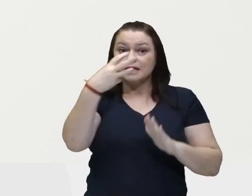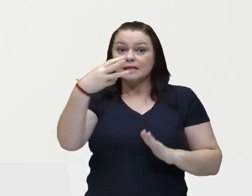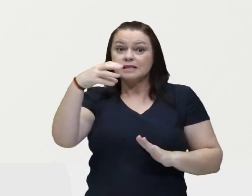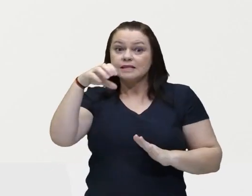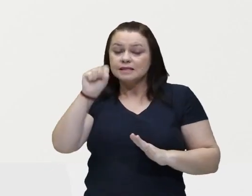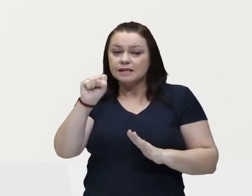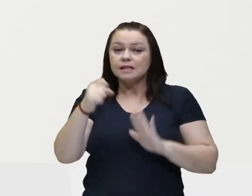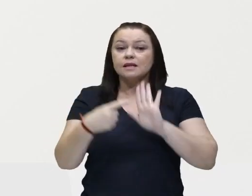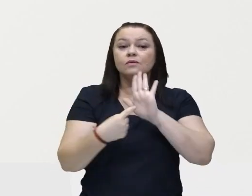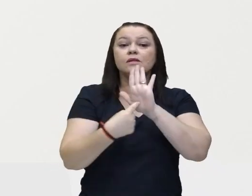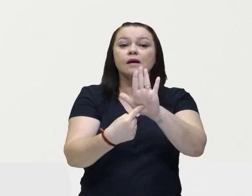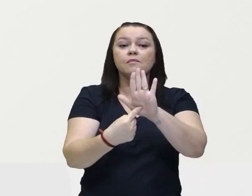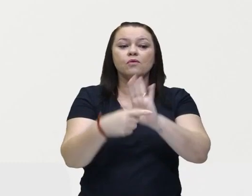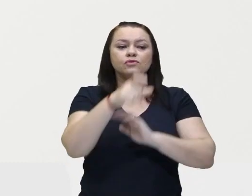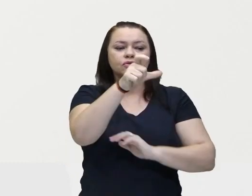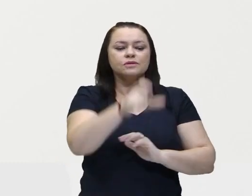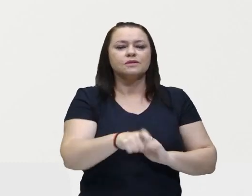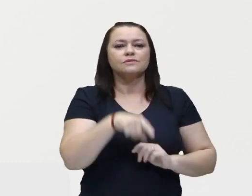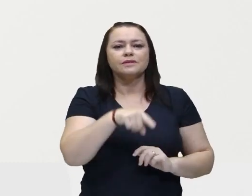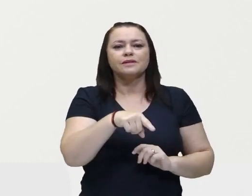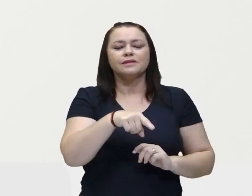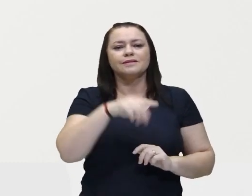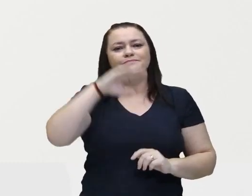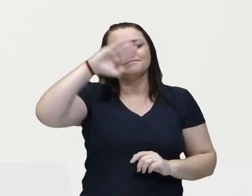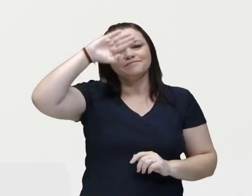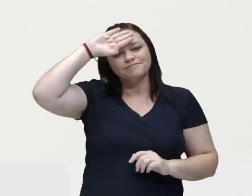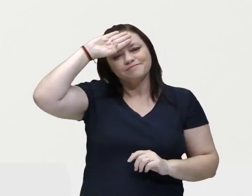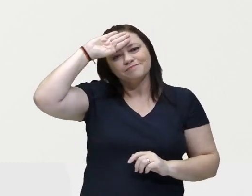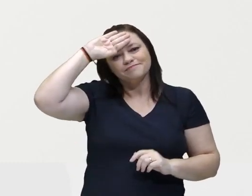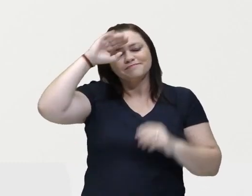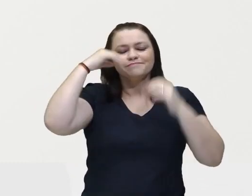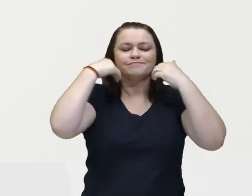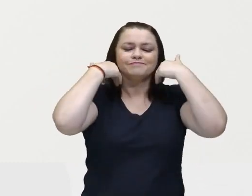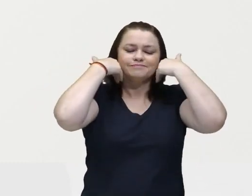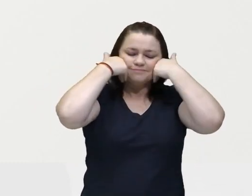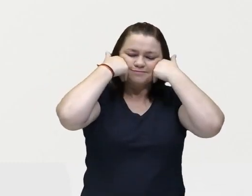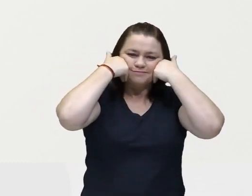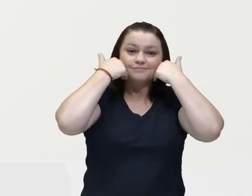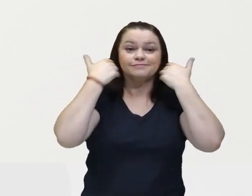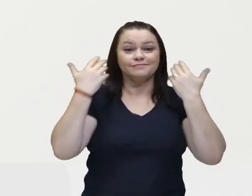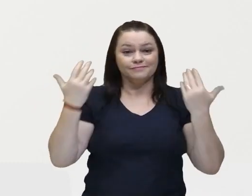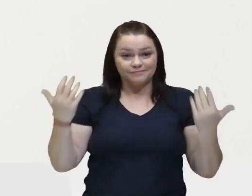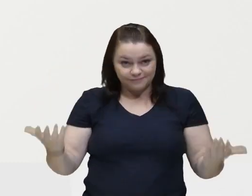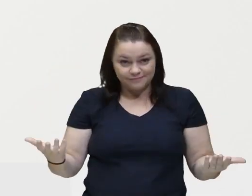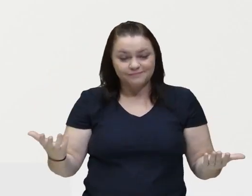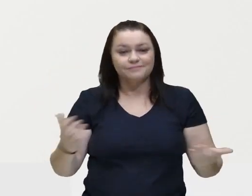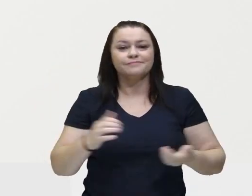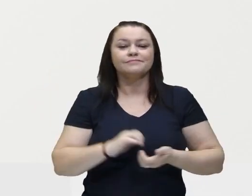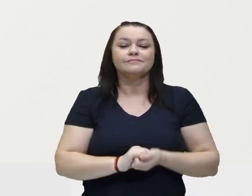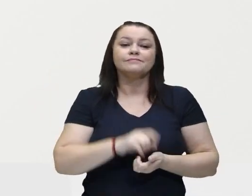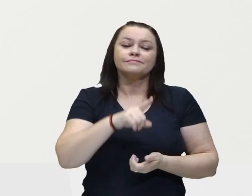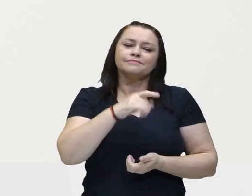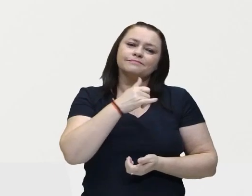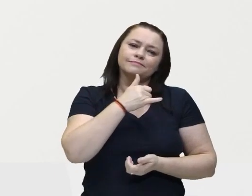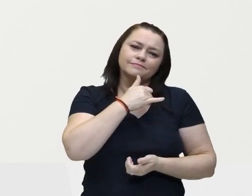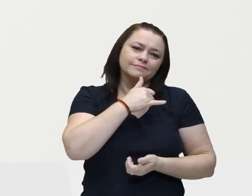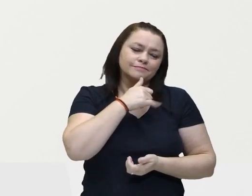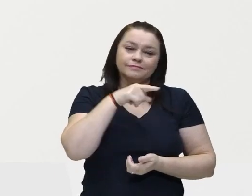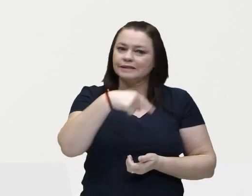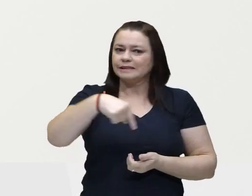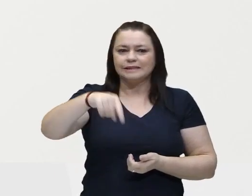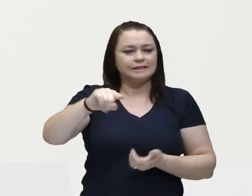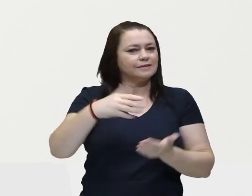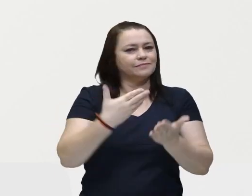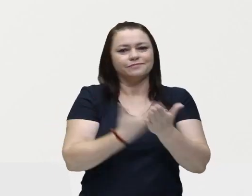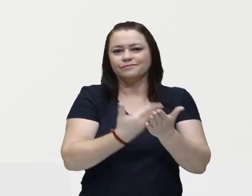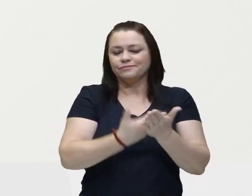que o nosso querido Lucas está o quê? Com febre. Muito bem. Olha aqui, ó. Infelizmente, ele não vai poder mais assistir a